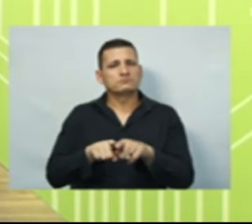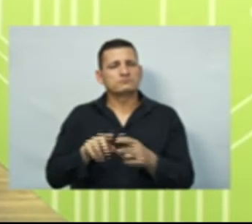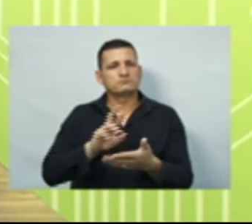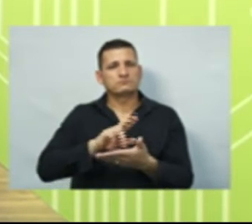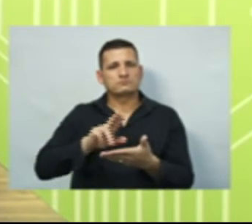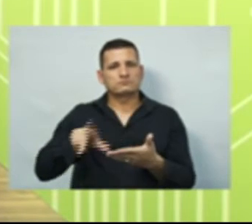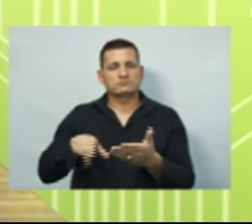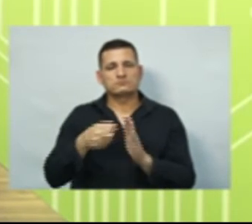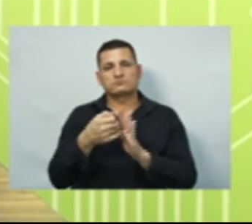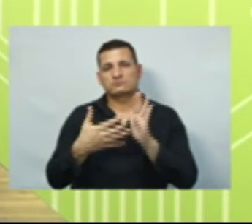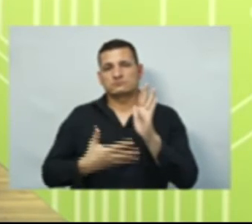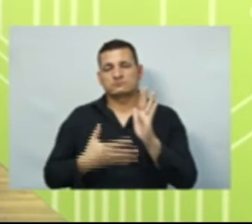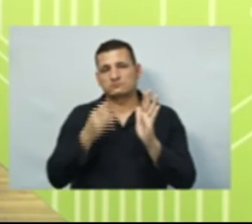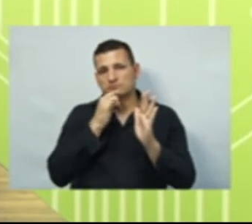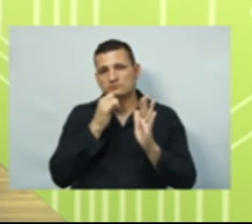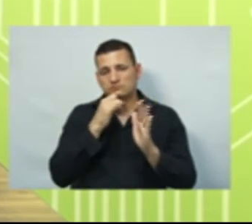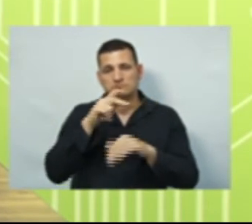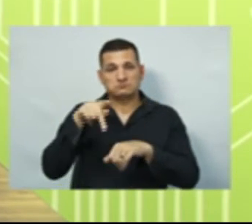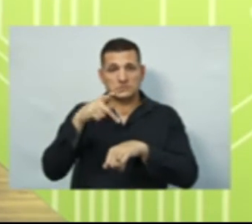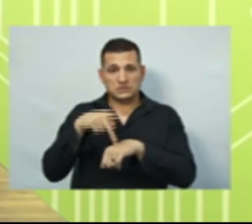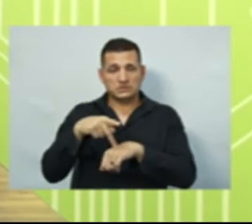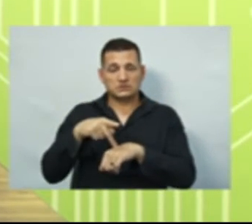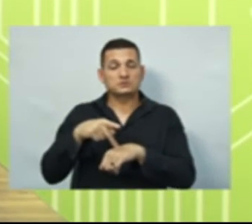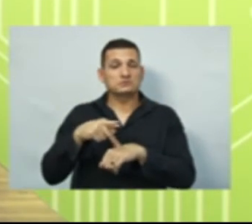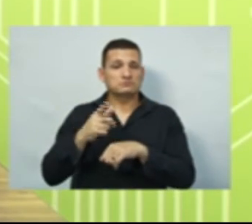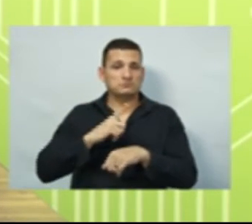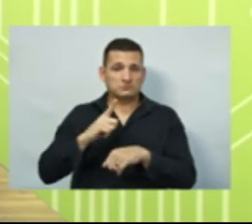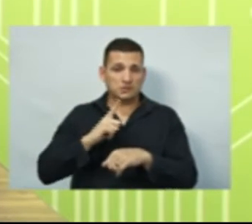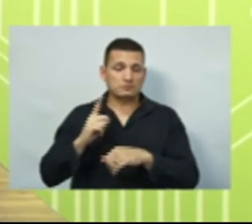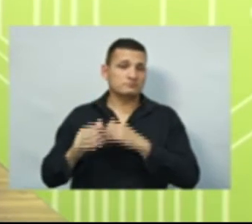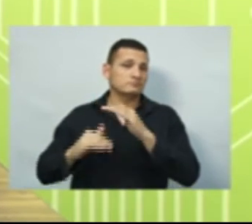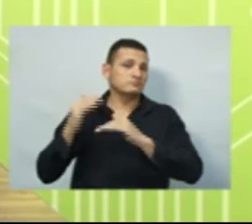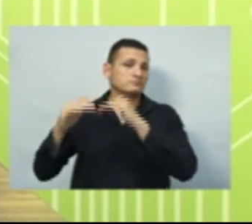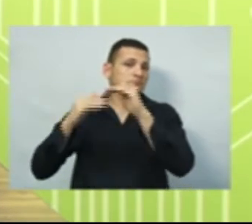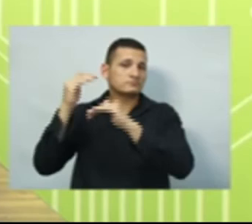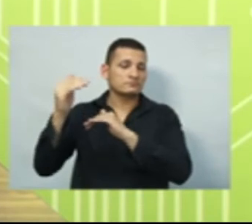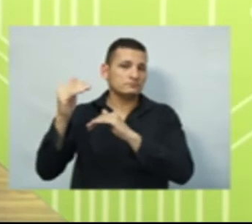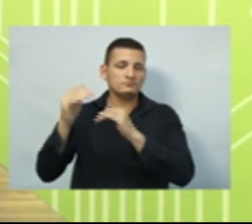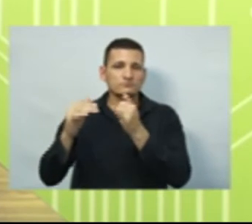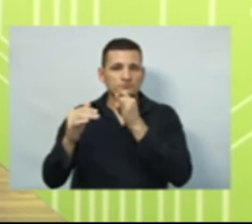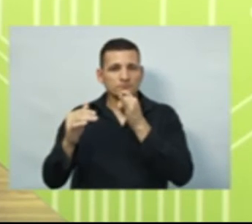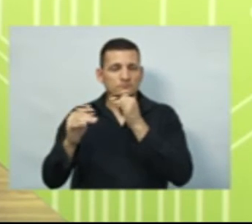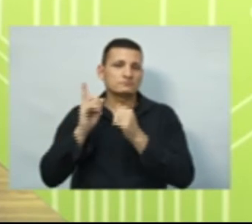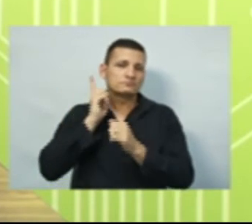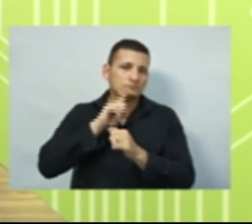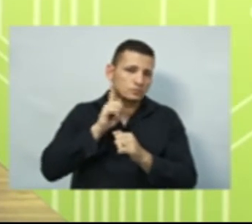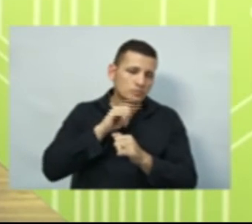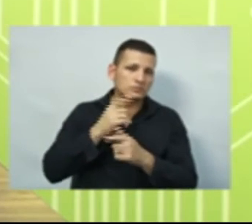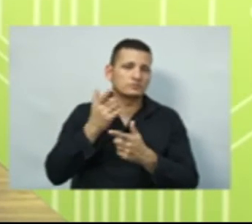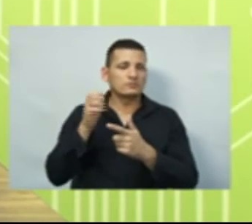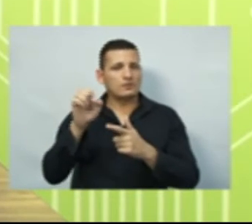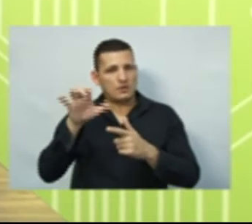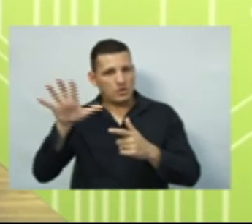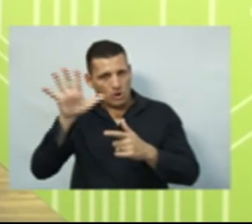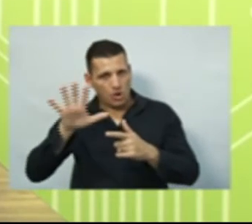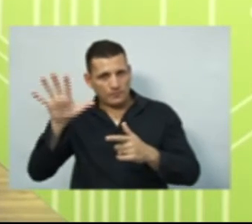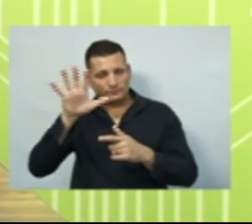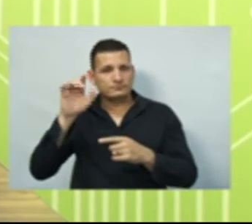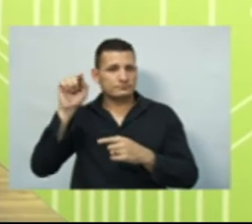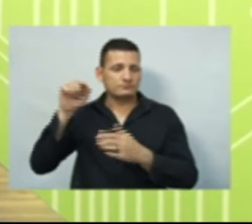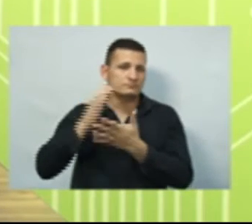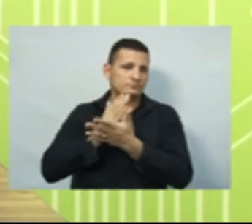gente não vai dizer que um país é desenvolvido. Vocês já ouviram essa expressão? Tem países desenvolvidos, por exemplo, os Estados Unidos, os países da Europa. Tem países